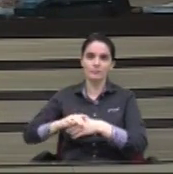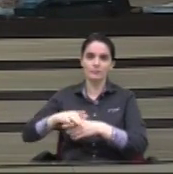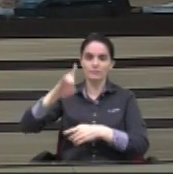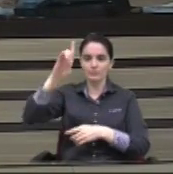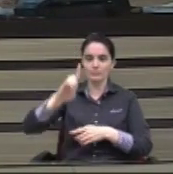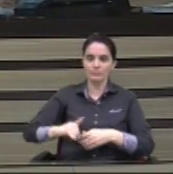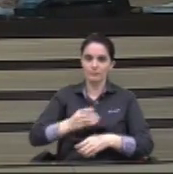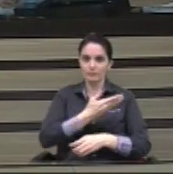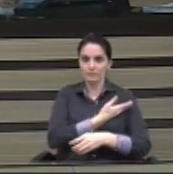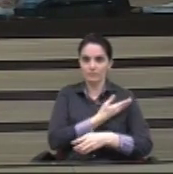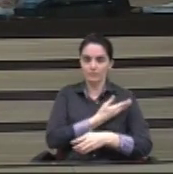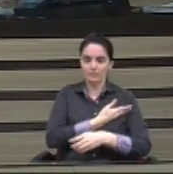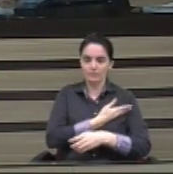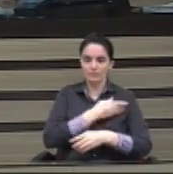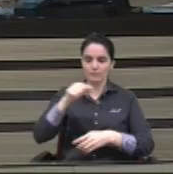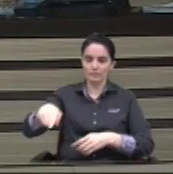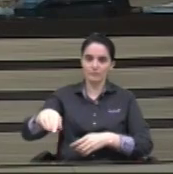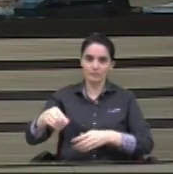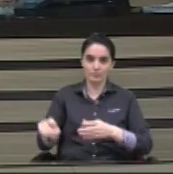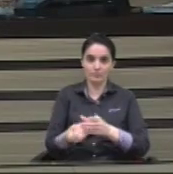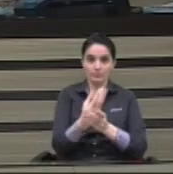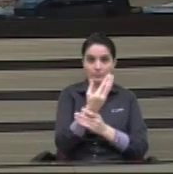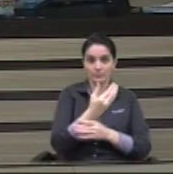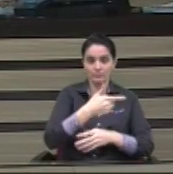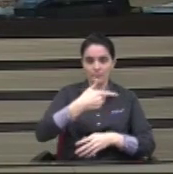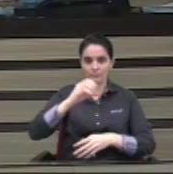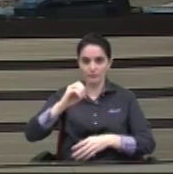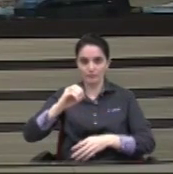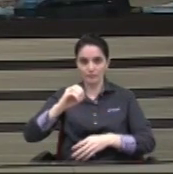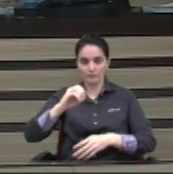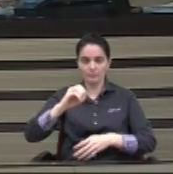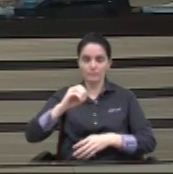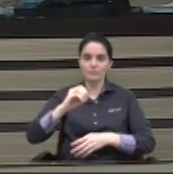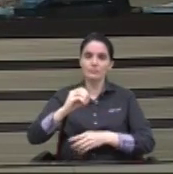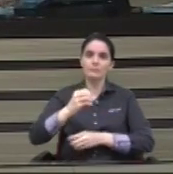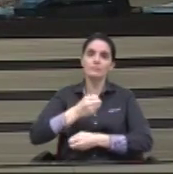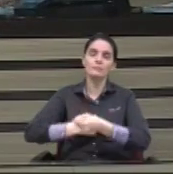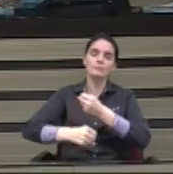Amigos, pelos seus 20 anos de fundação de